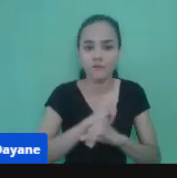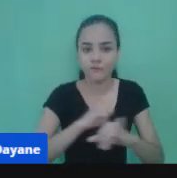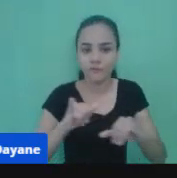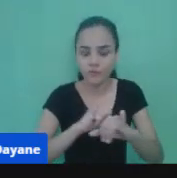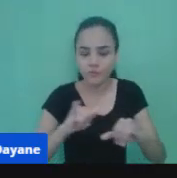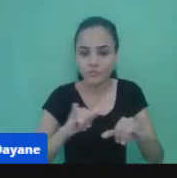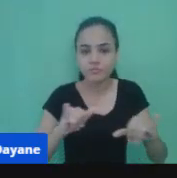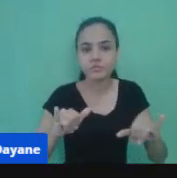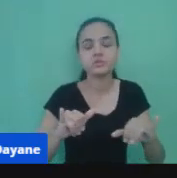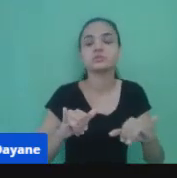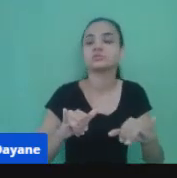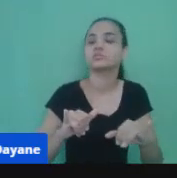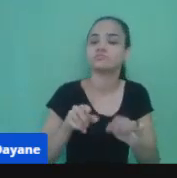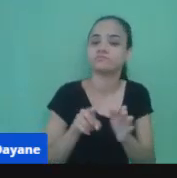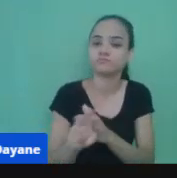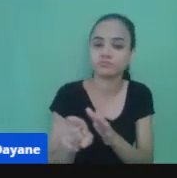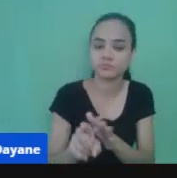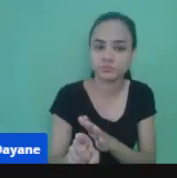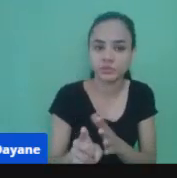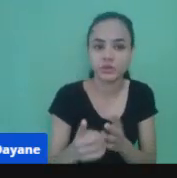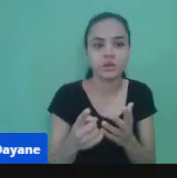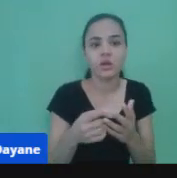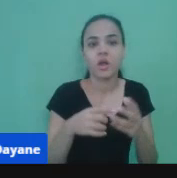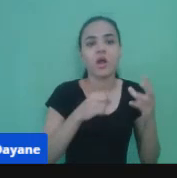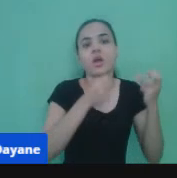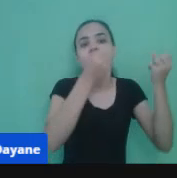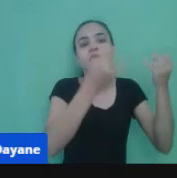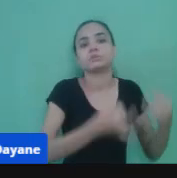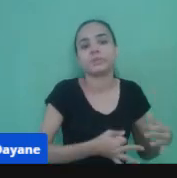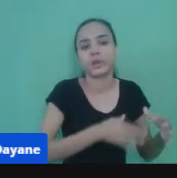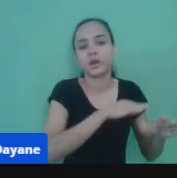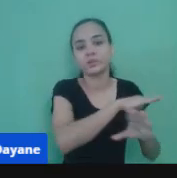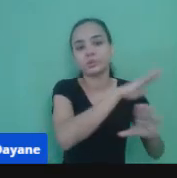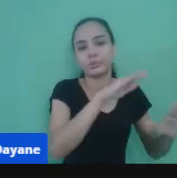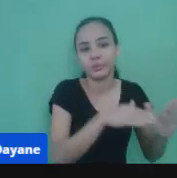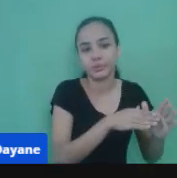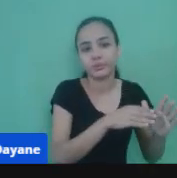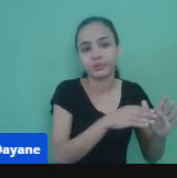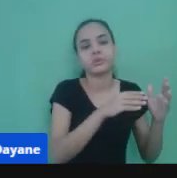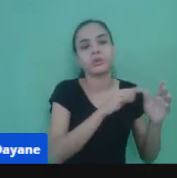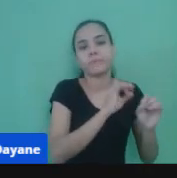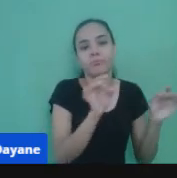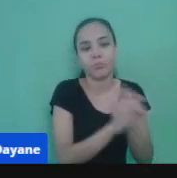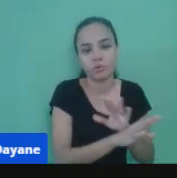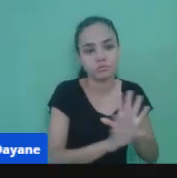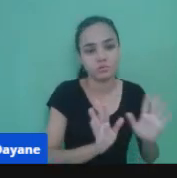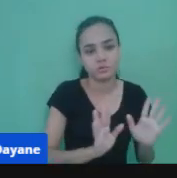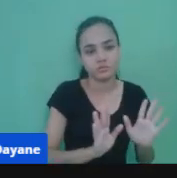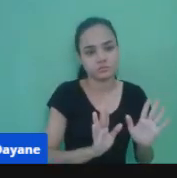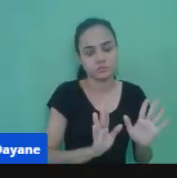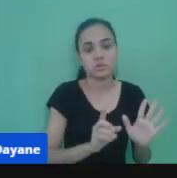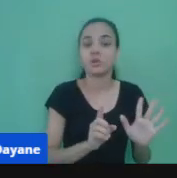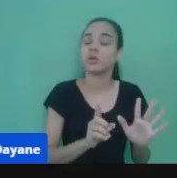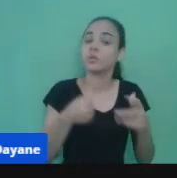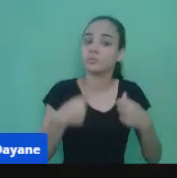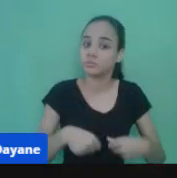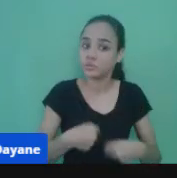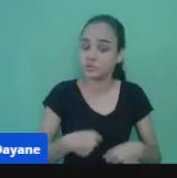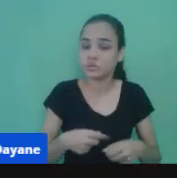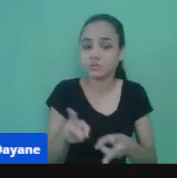interpretação e explicar tudo e achar que é dessa forma que ocorre. Não, você tem que tirar os elementos dos alunos a